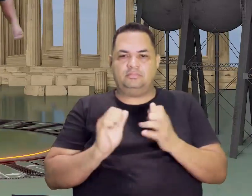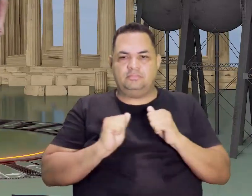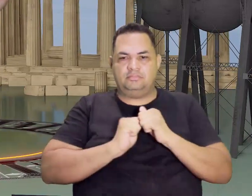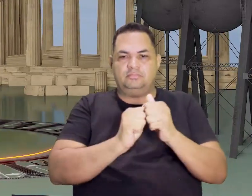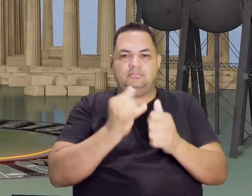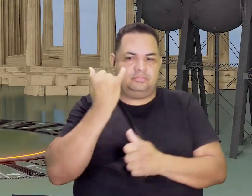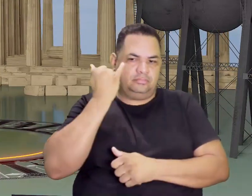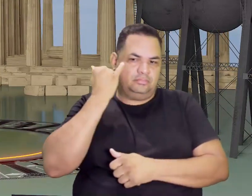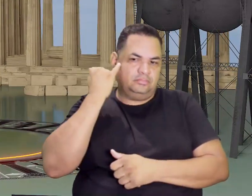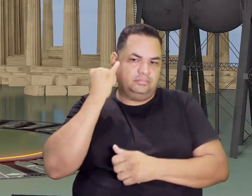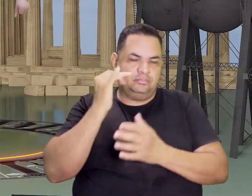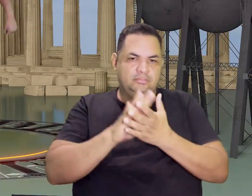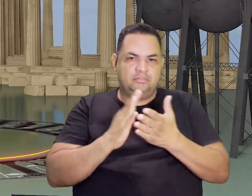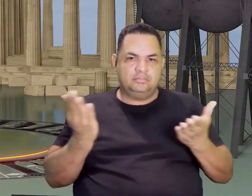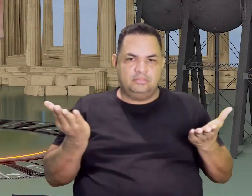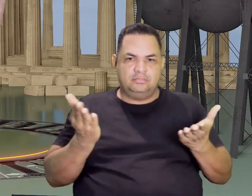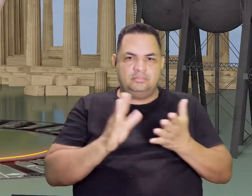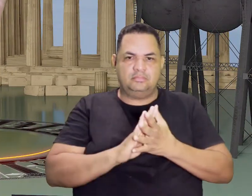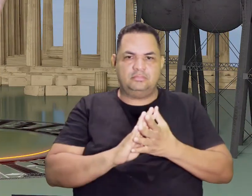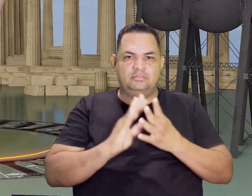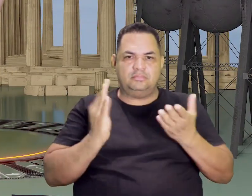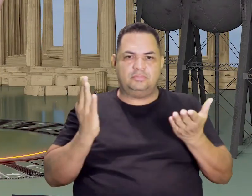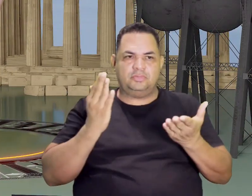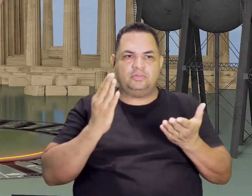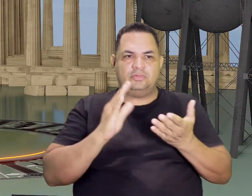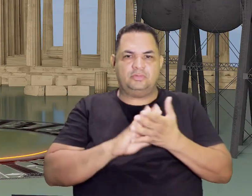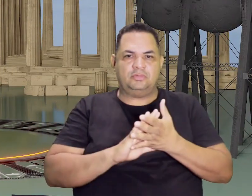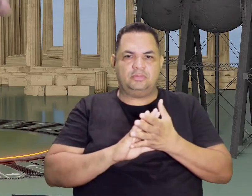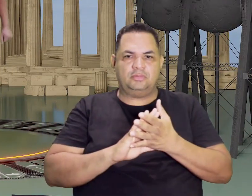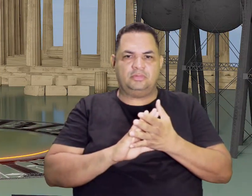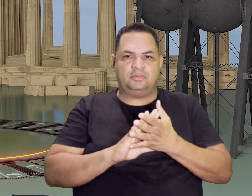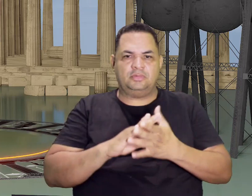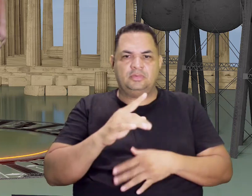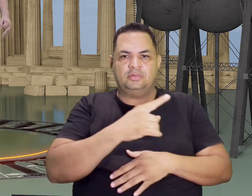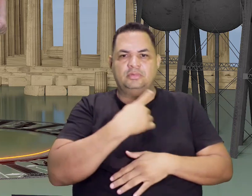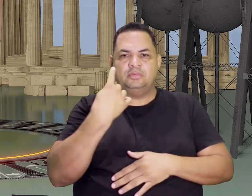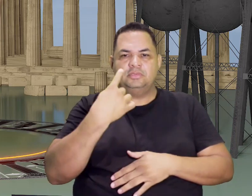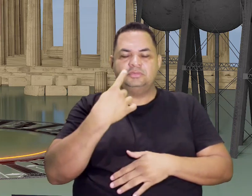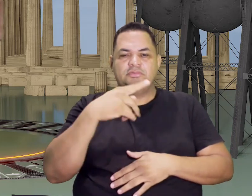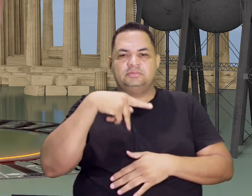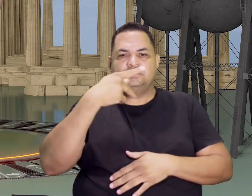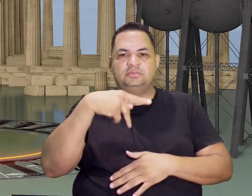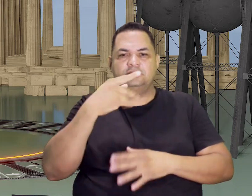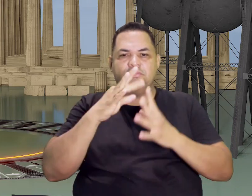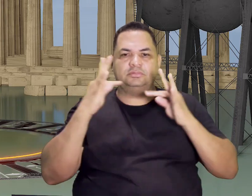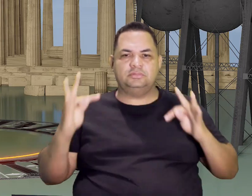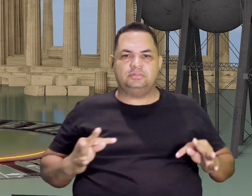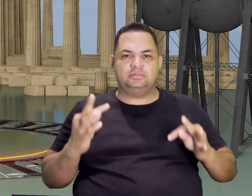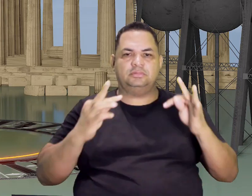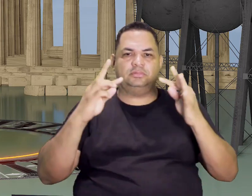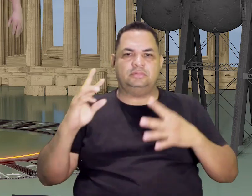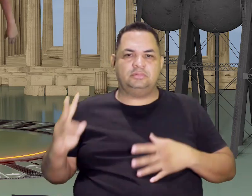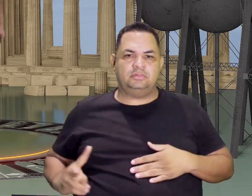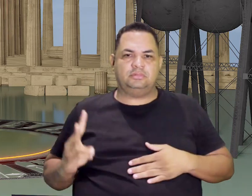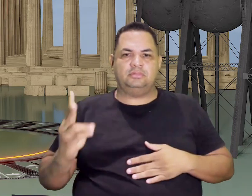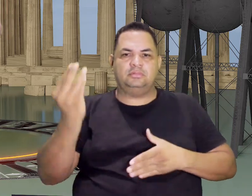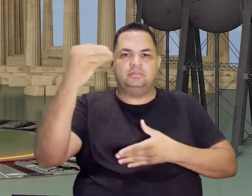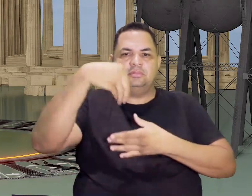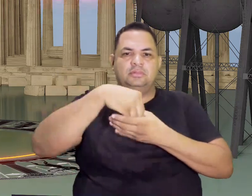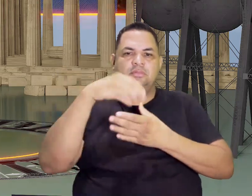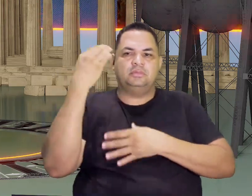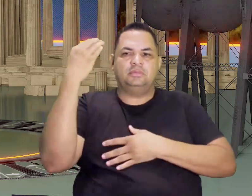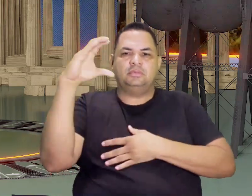professor Sâmio e vamos completar a nossa aula anterior. Nós falamos sobre tecnologia e valores no âmbito da